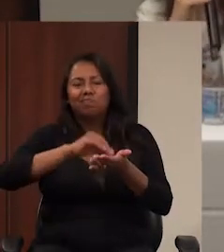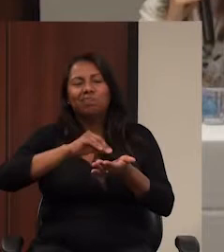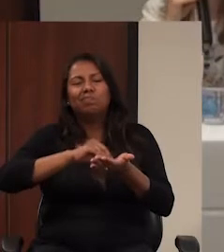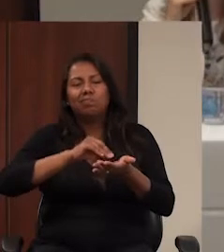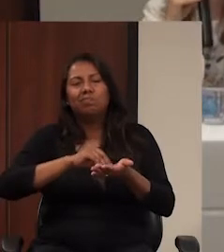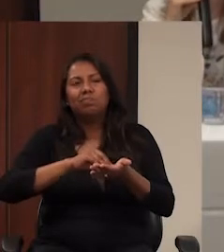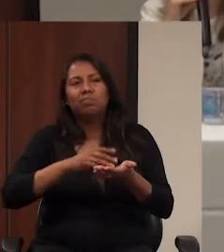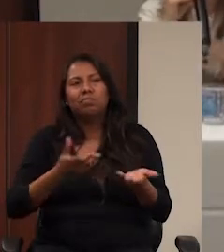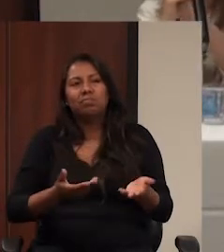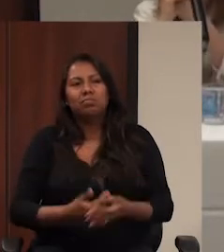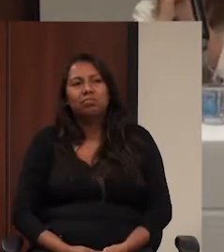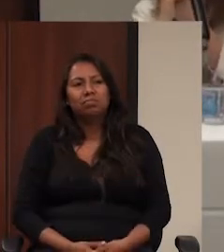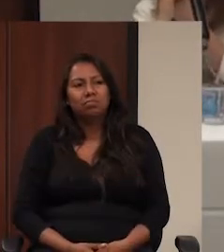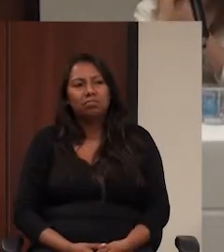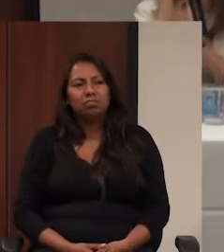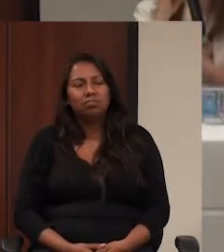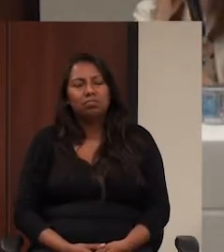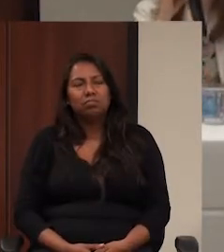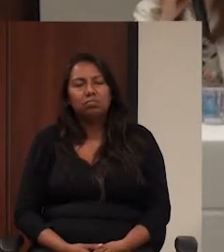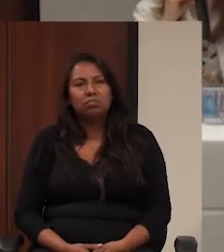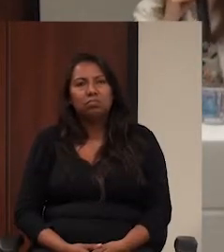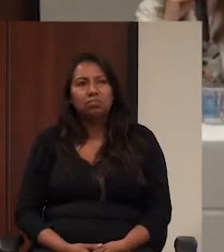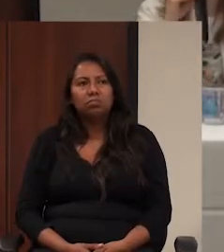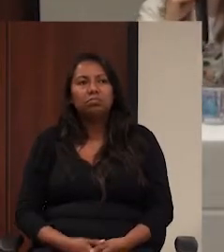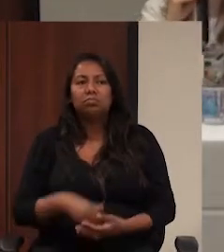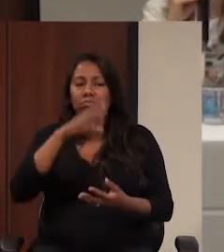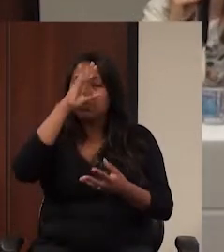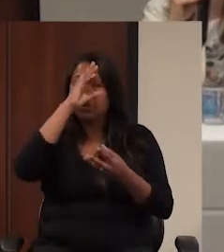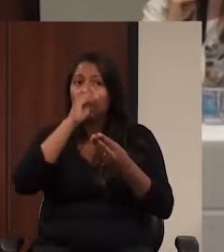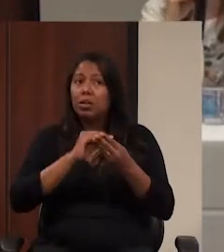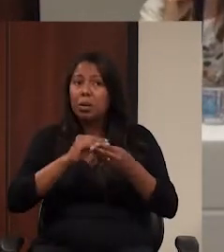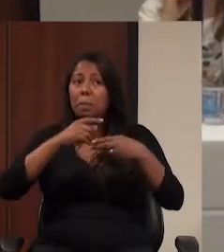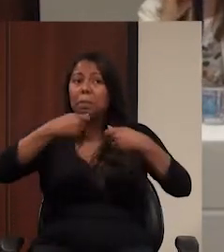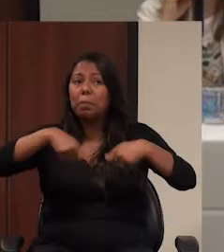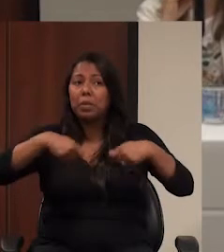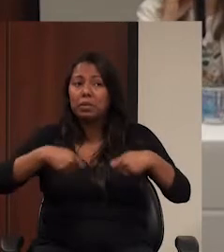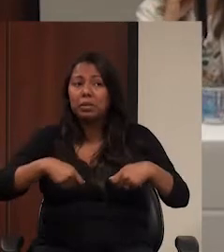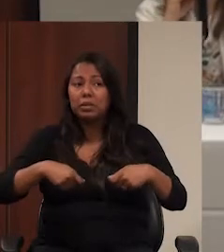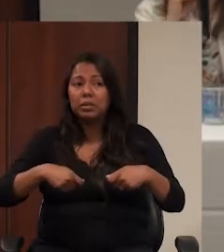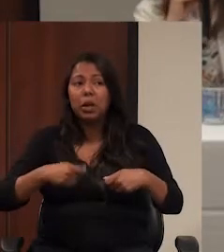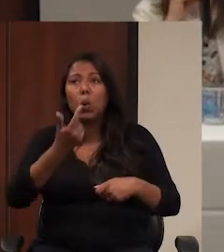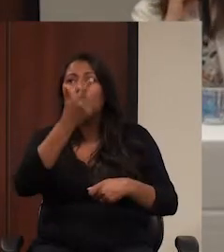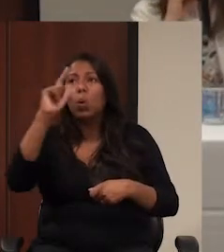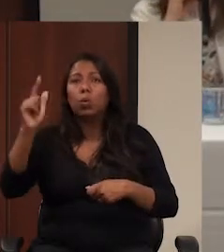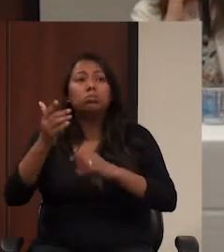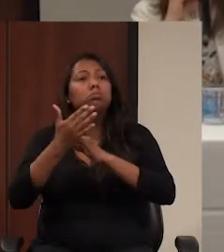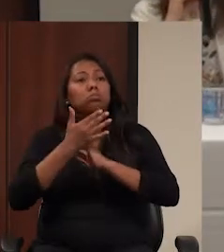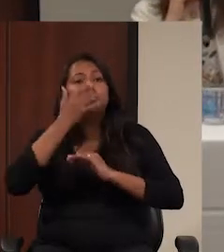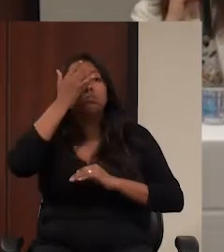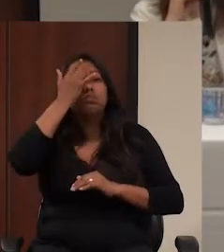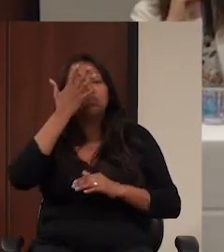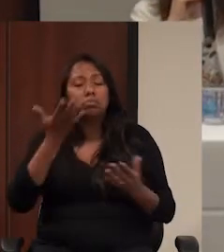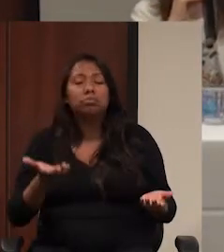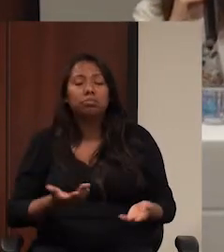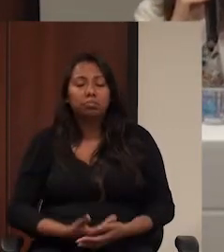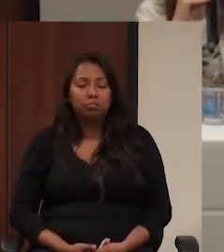gerando resultado. Eles chegaram à conclusão, então, que eles precisavam ter aí facilitadores, né, para ajudar a